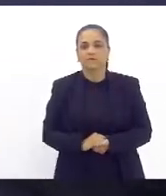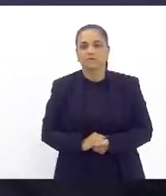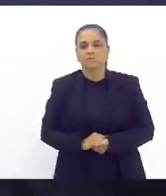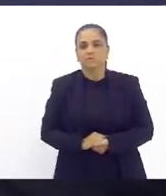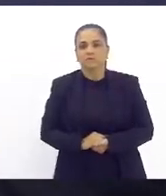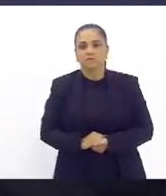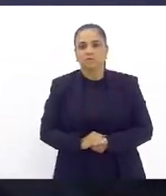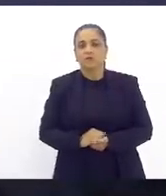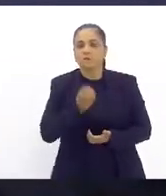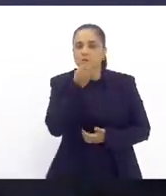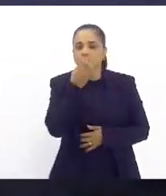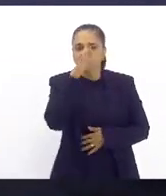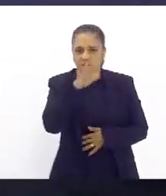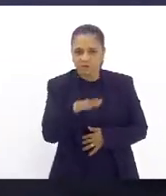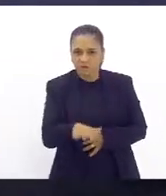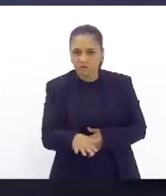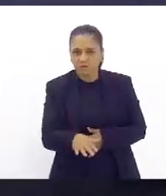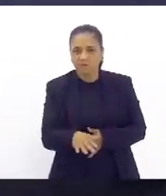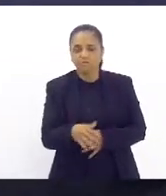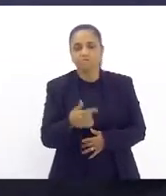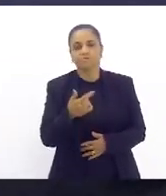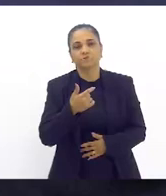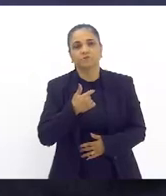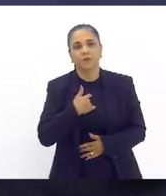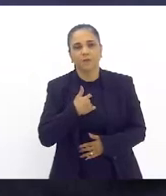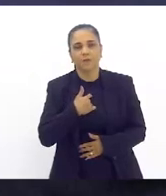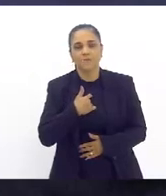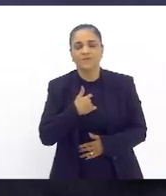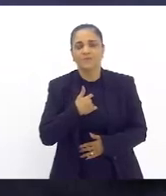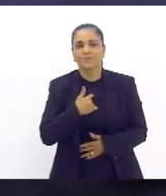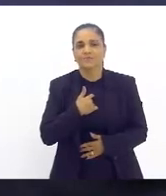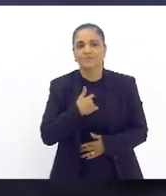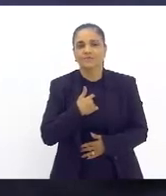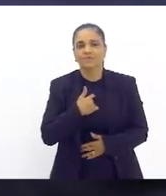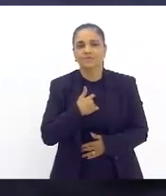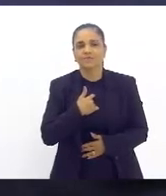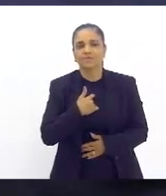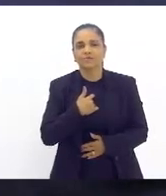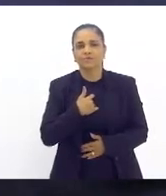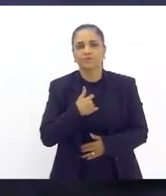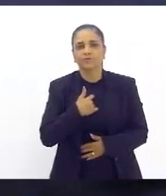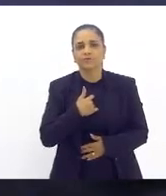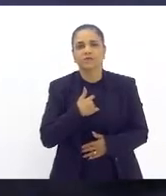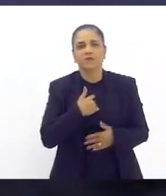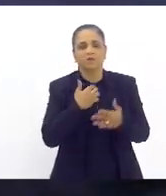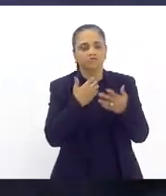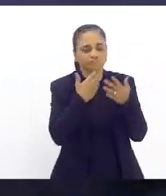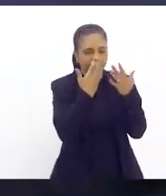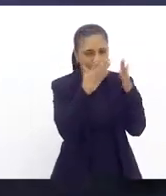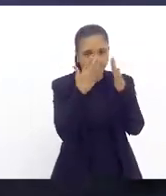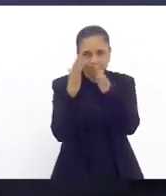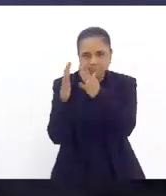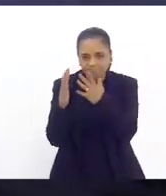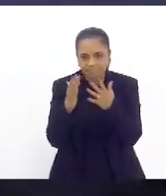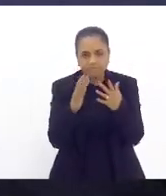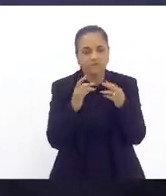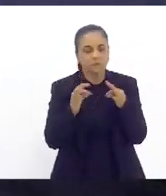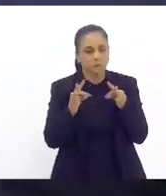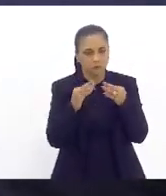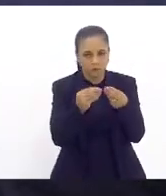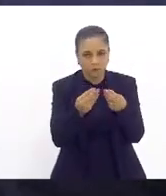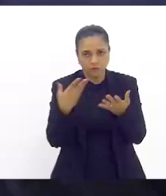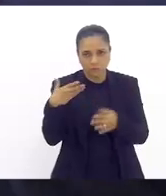Boa tarde eu queria ver saudar todos aí Boa tarde a todos presentes Aí